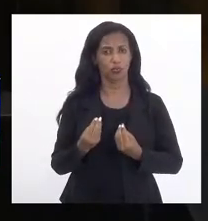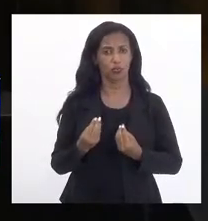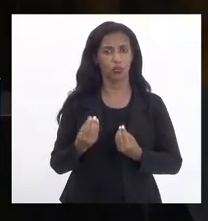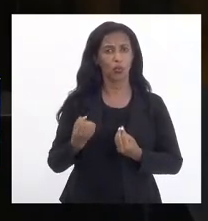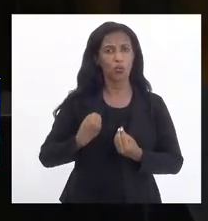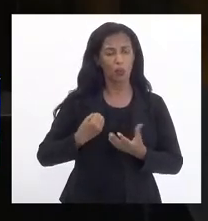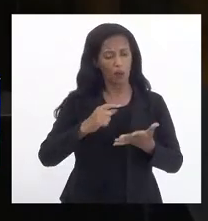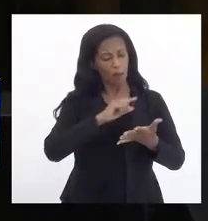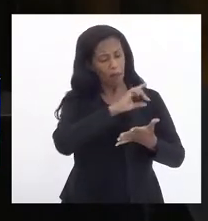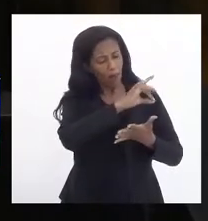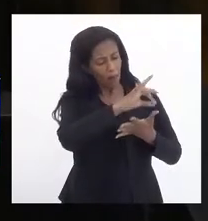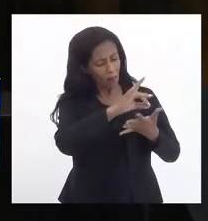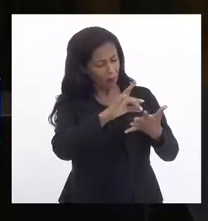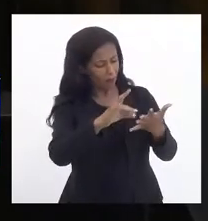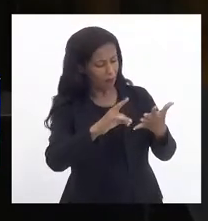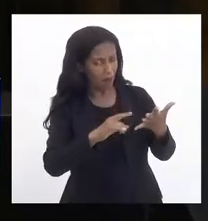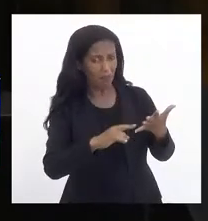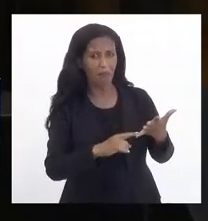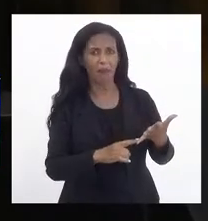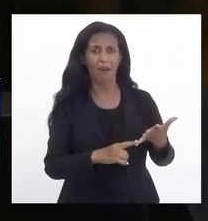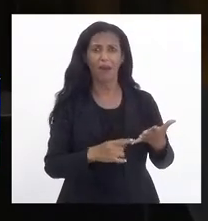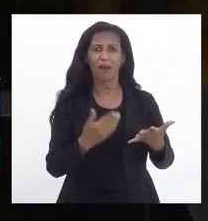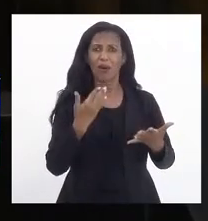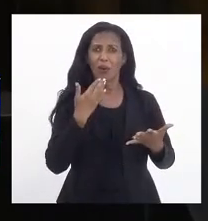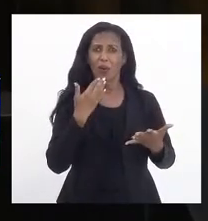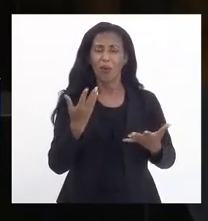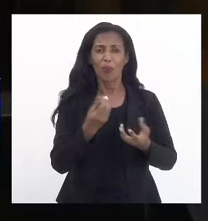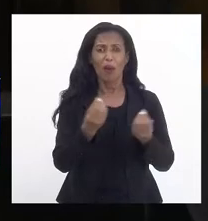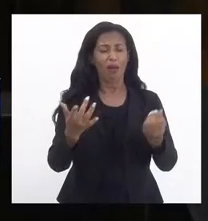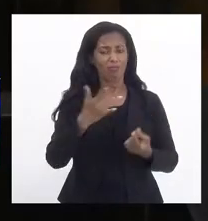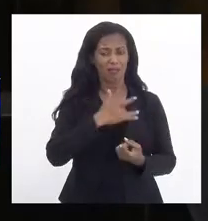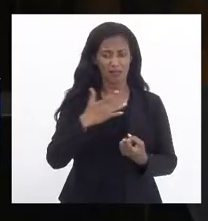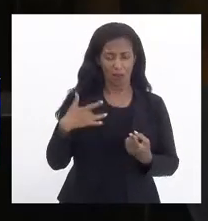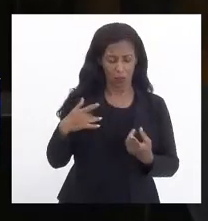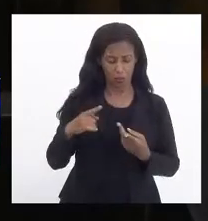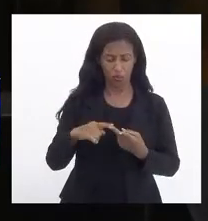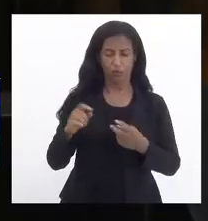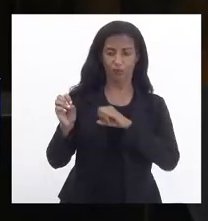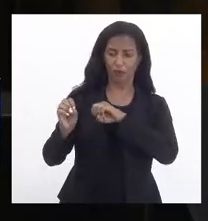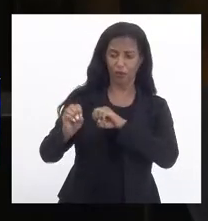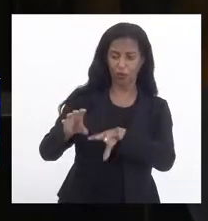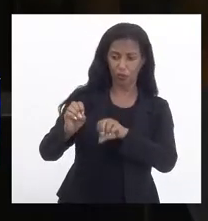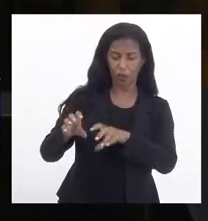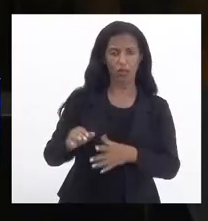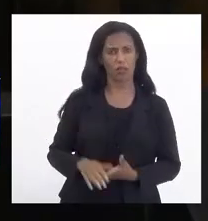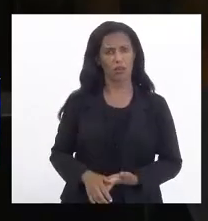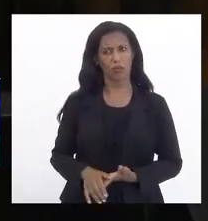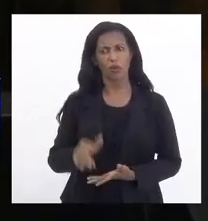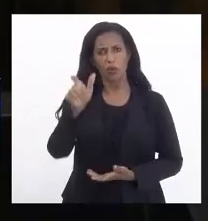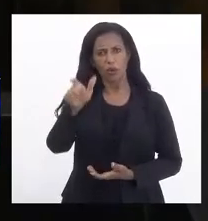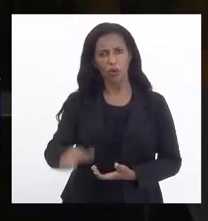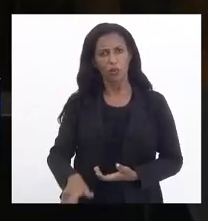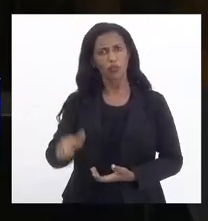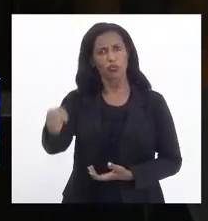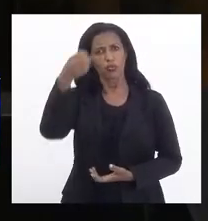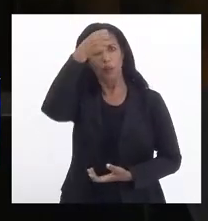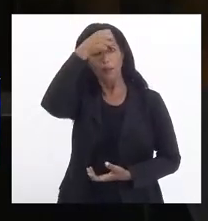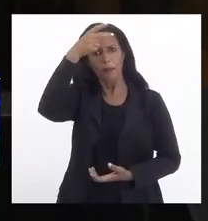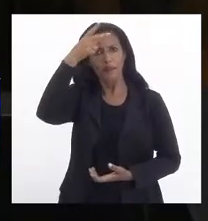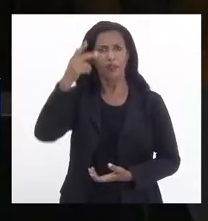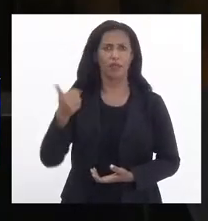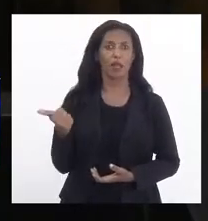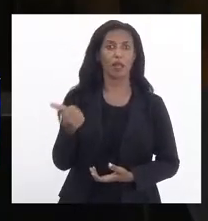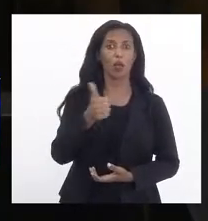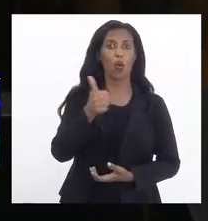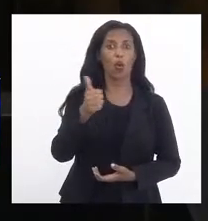inúmeros itens, inúmeras demandas, seja na saúde, na educação, e o senhor já tem